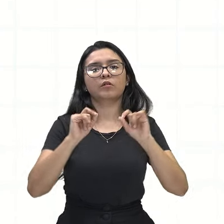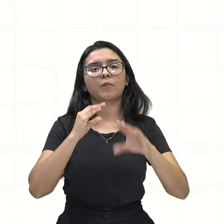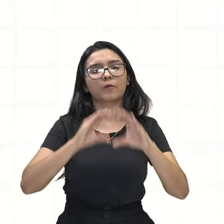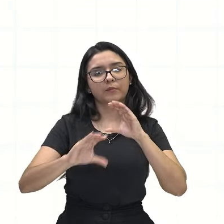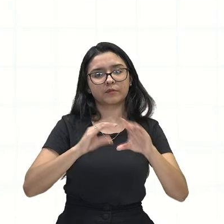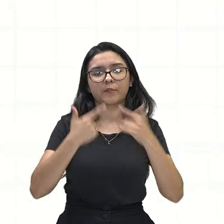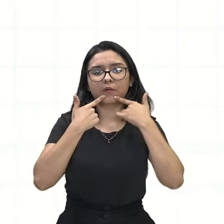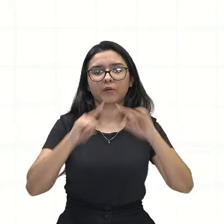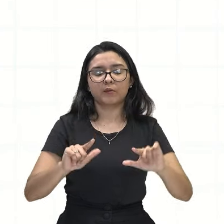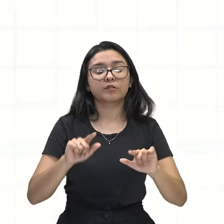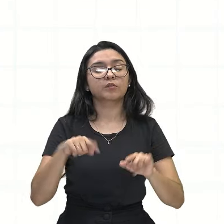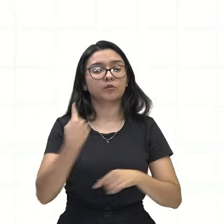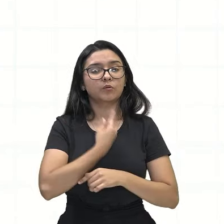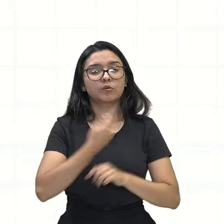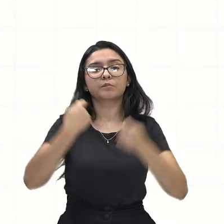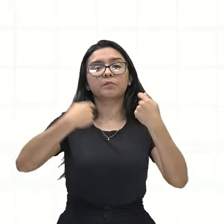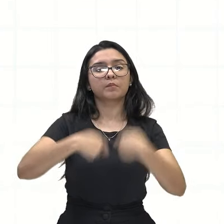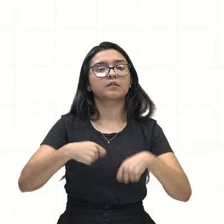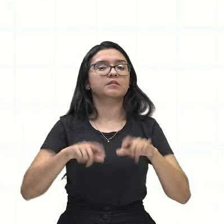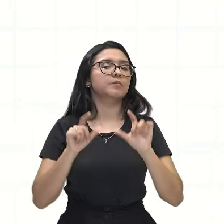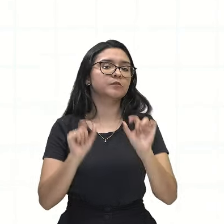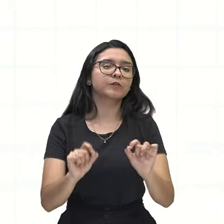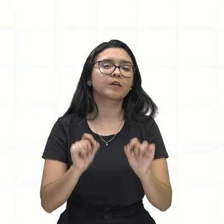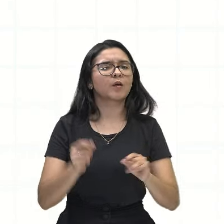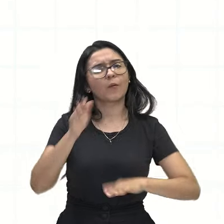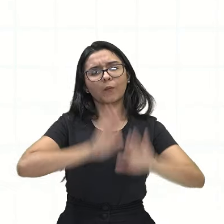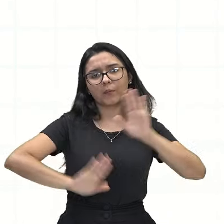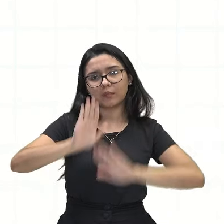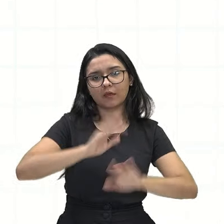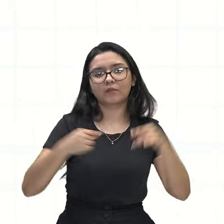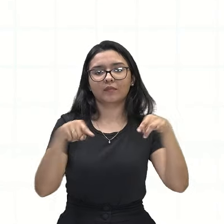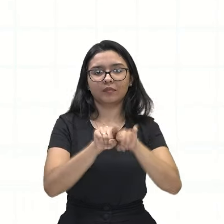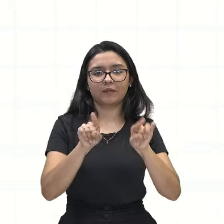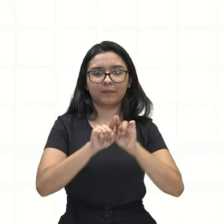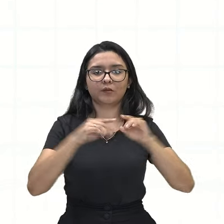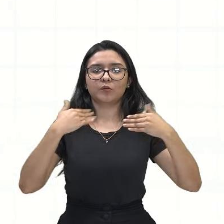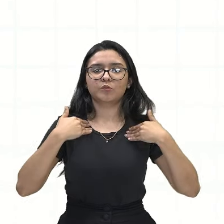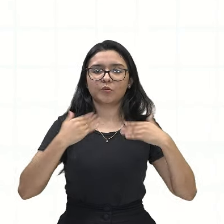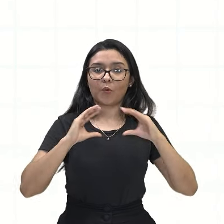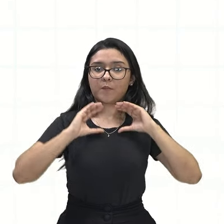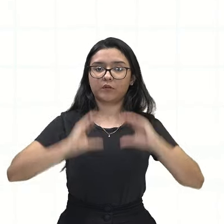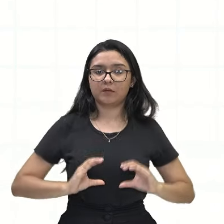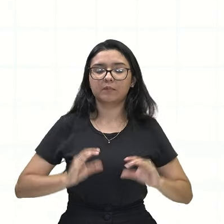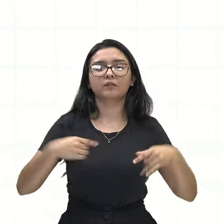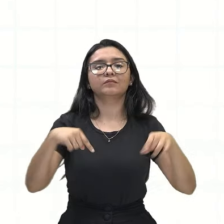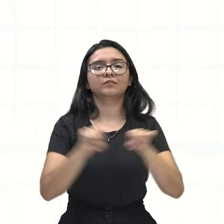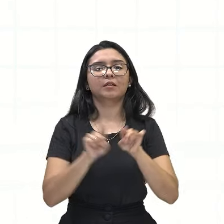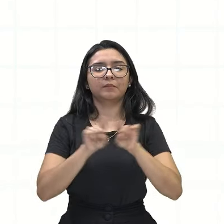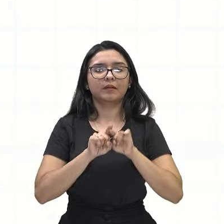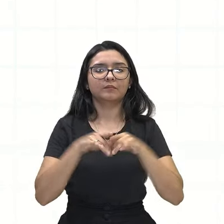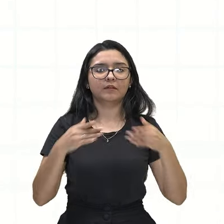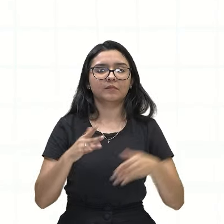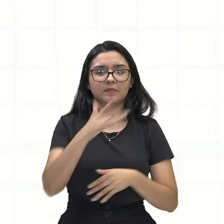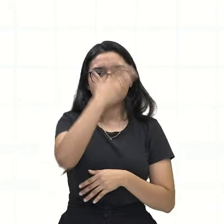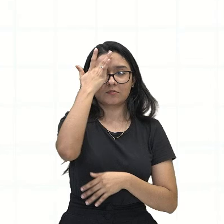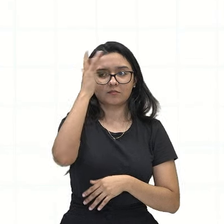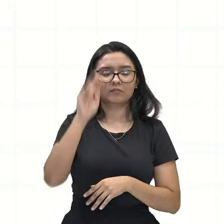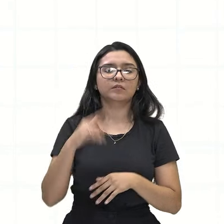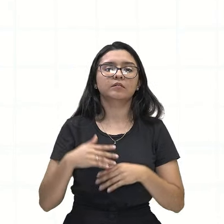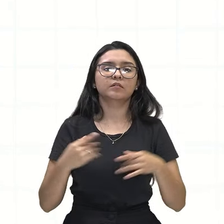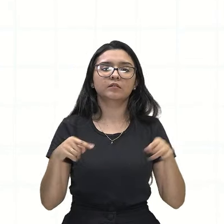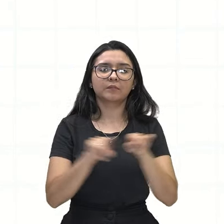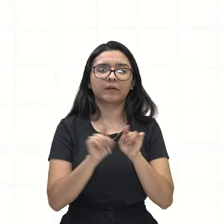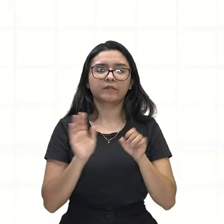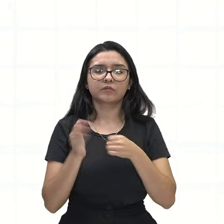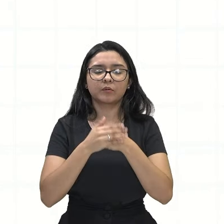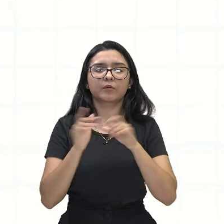linguagem, então temos que ter muito cuidado até com a nossa postura corporal, né, para não transmitir, às vezes queremos